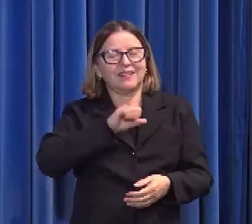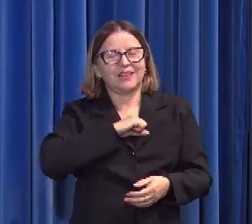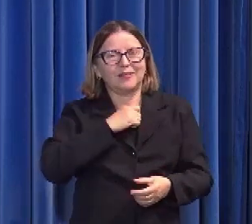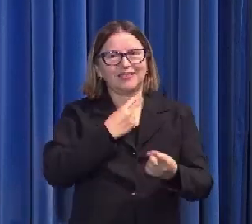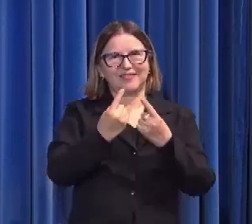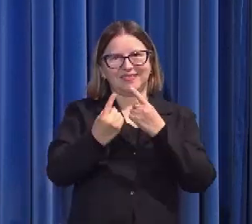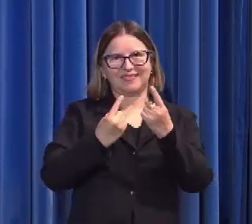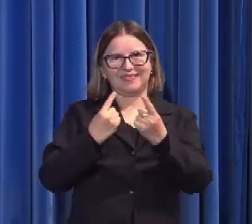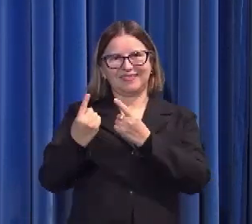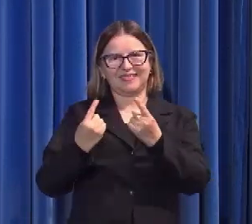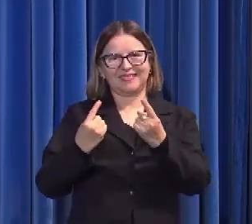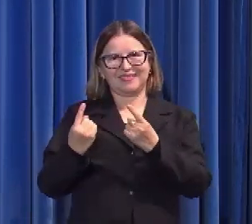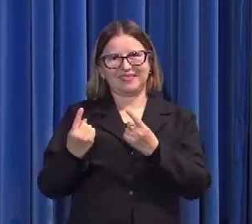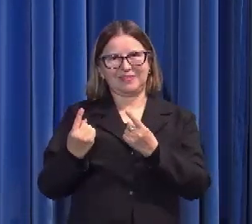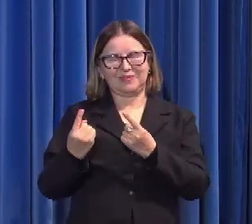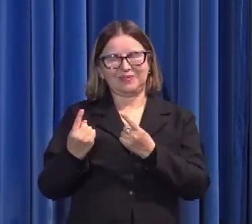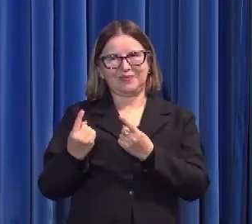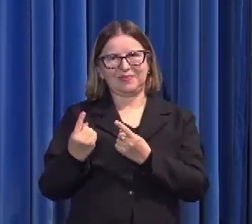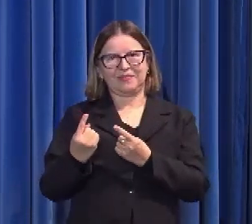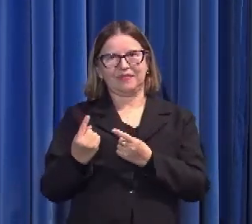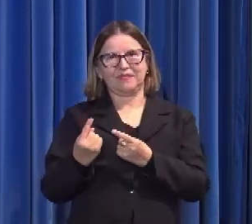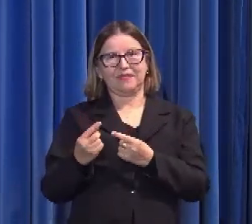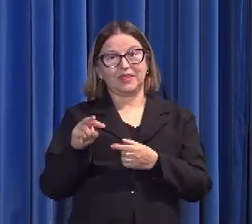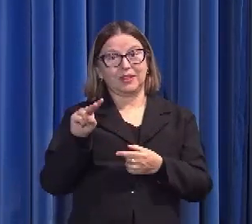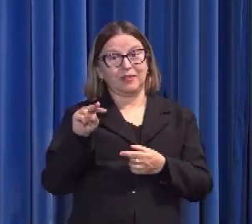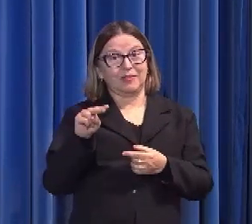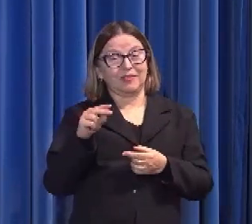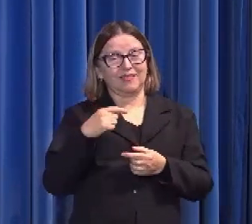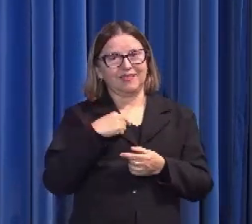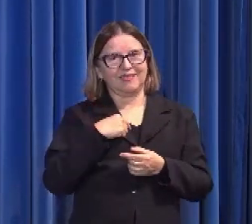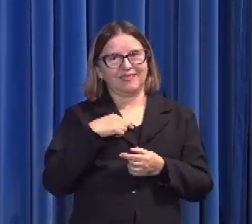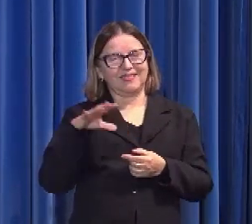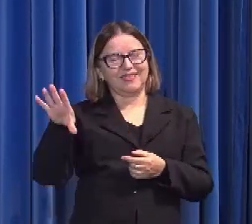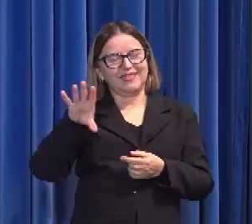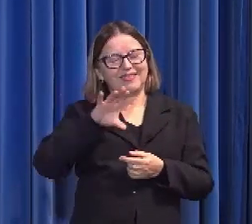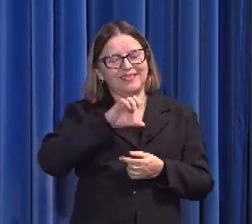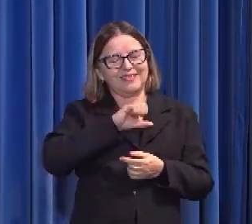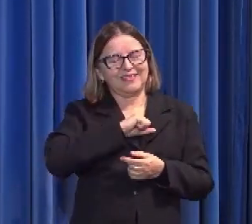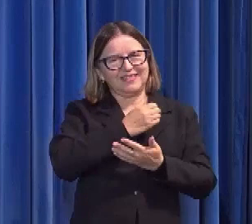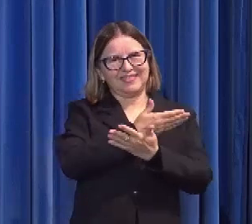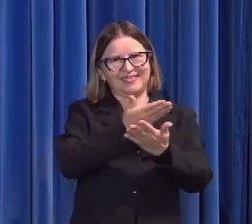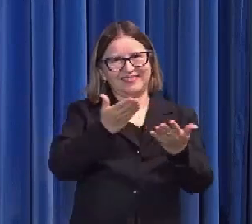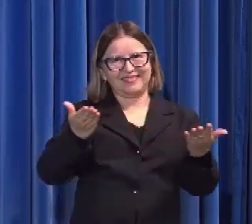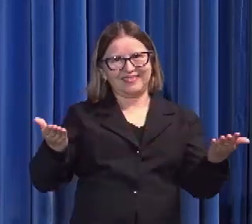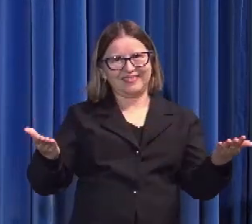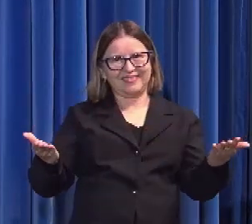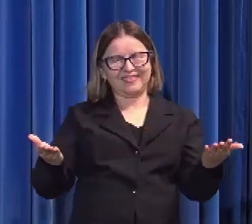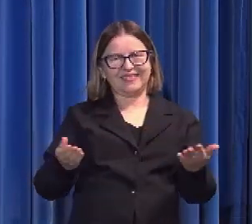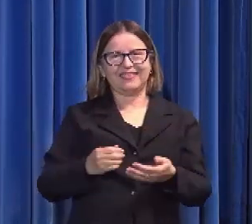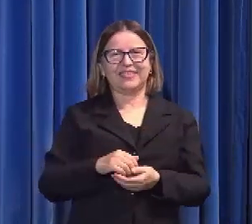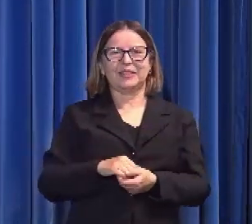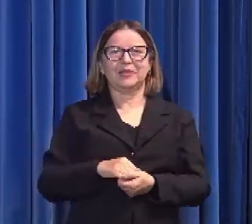uns aos outros assim como eu vos amei